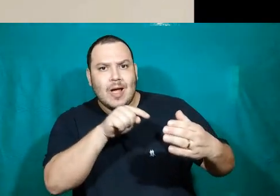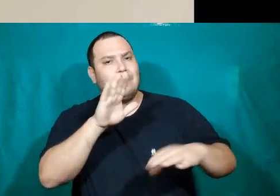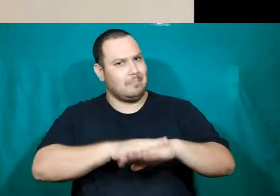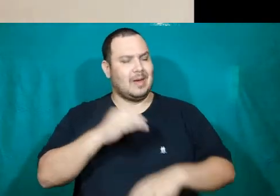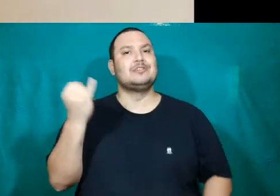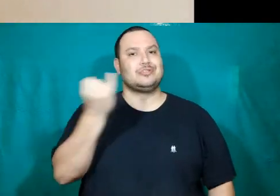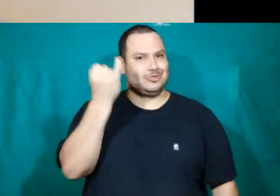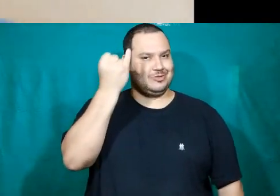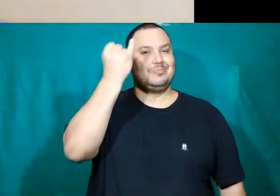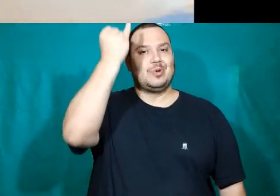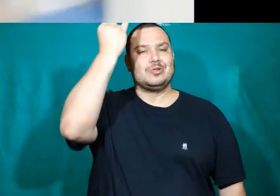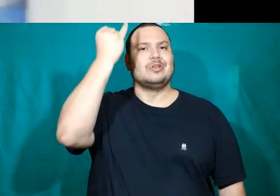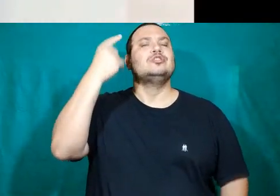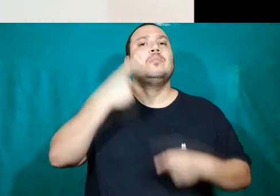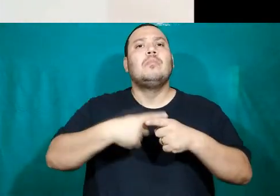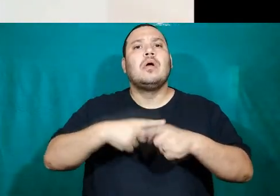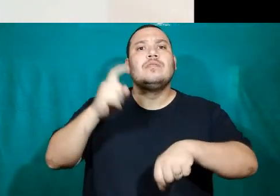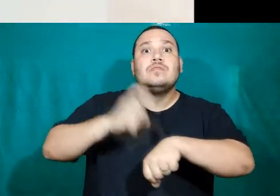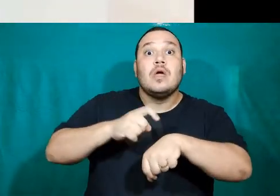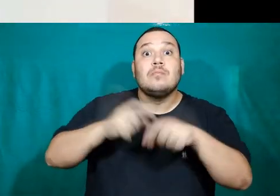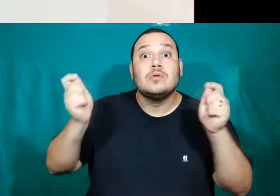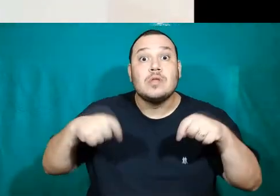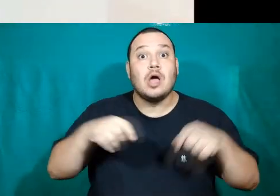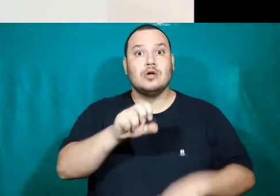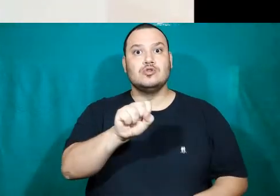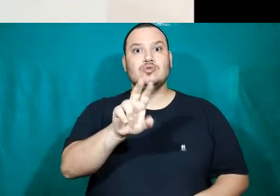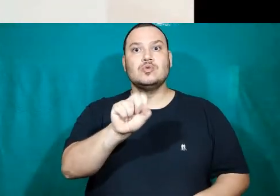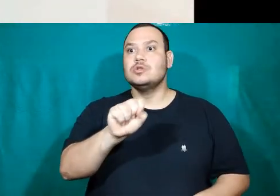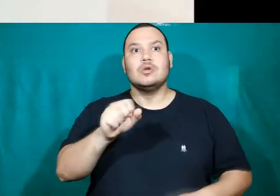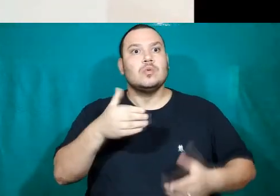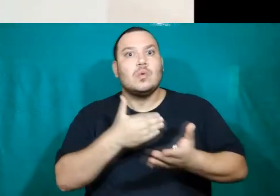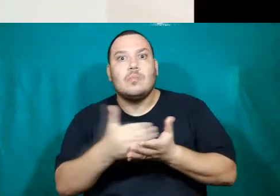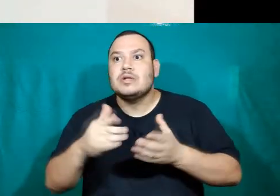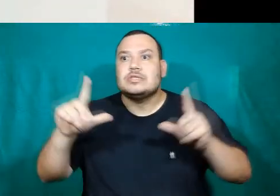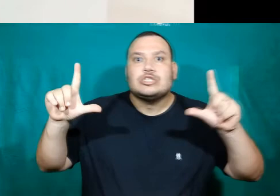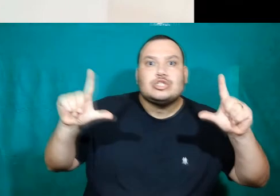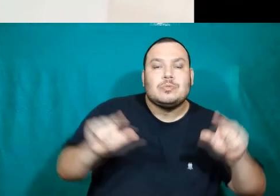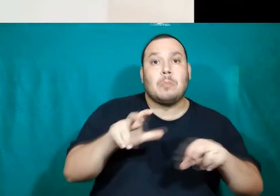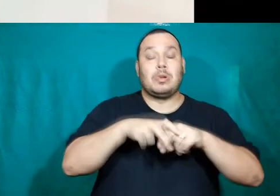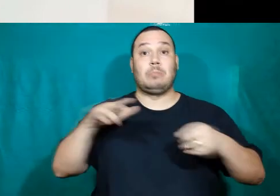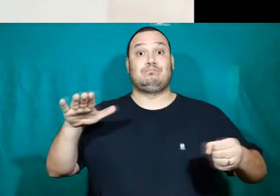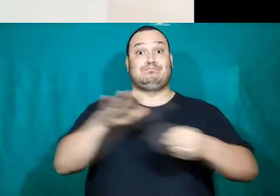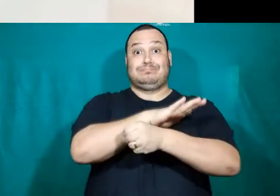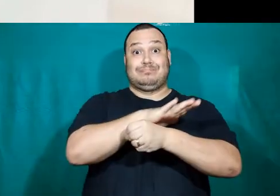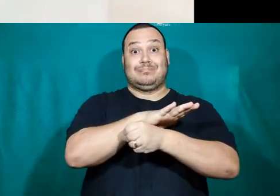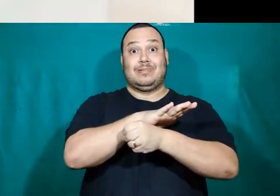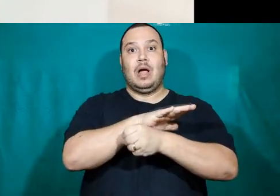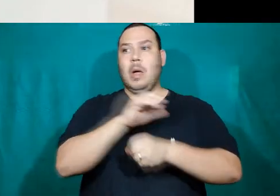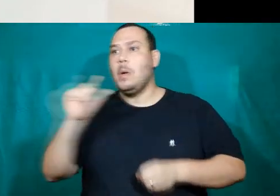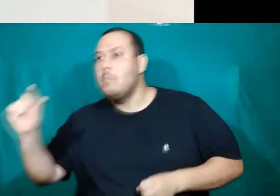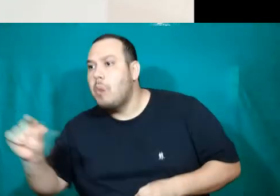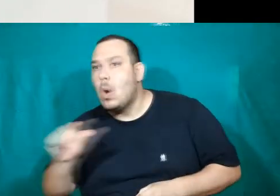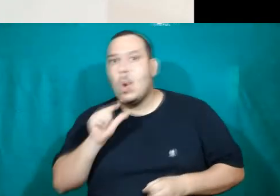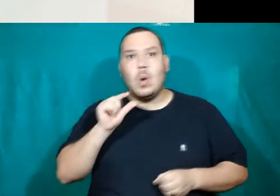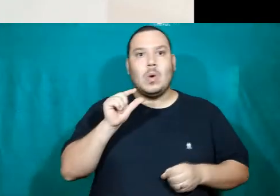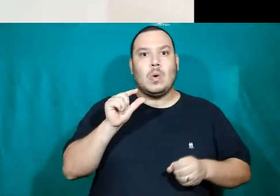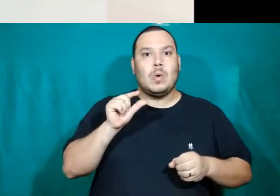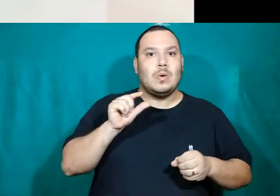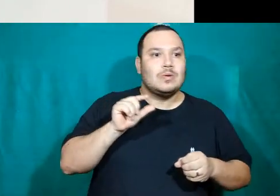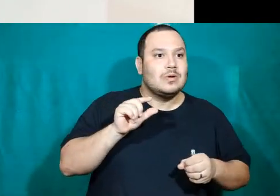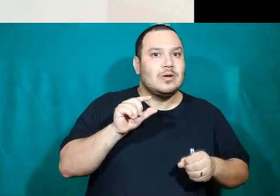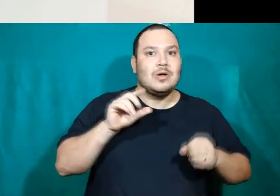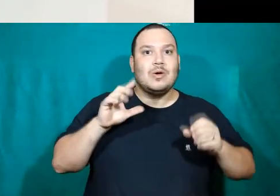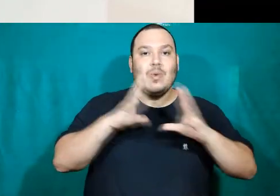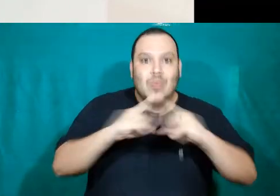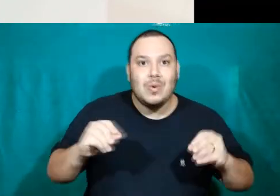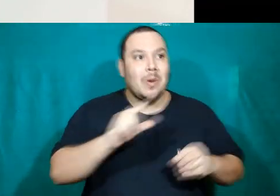tão importante por dar tempo para o sistema de saúde absorver o número de casos e não ser sobrecarregado, como vemos nesse vídeo.